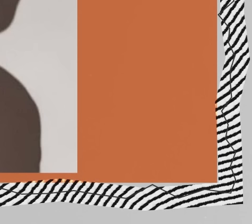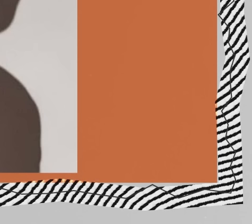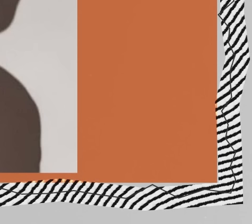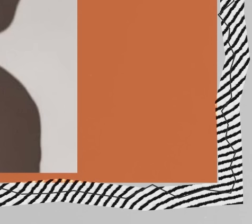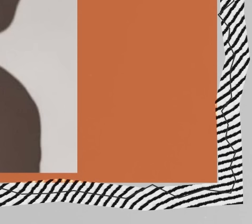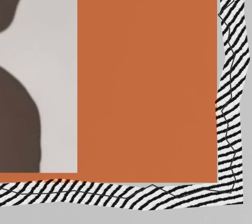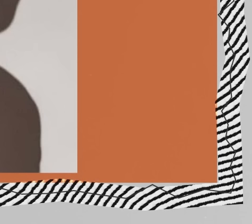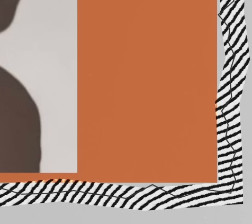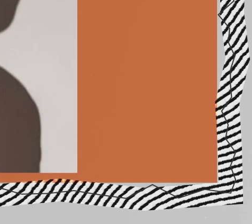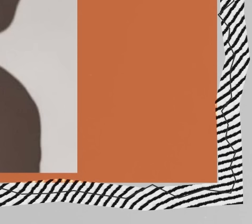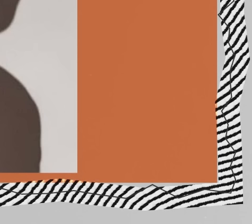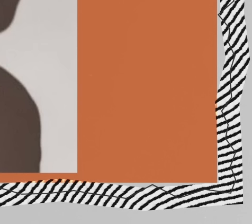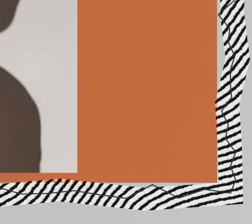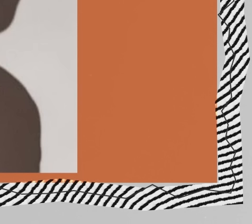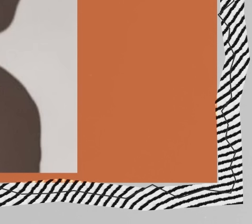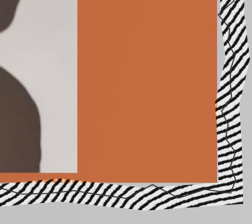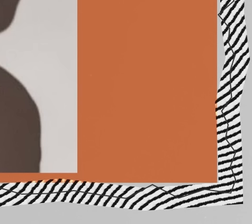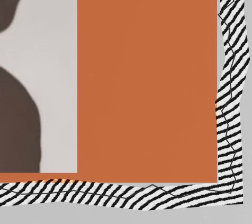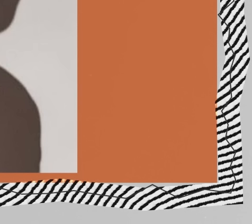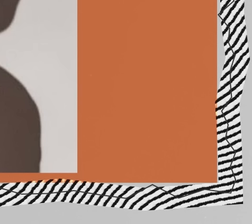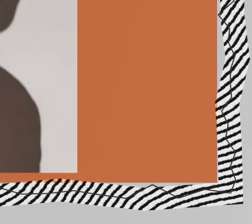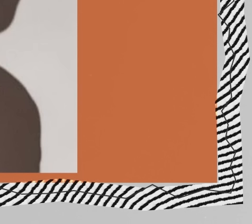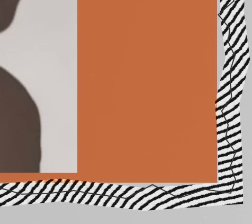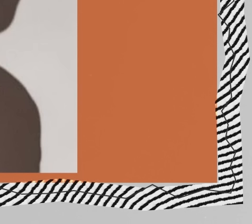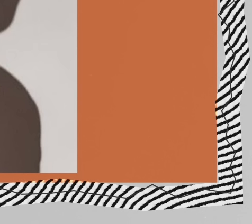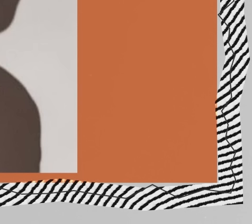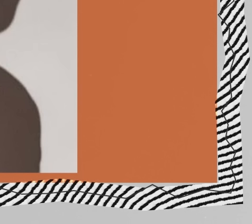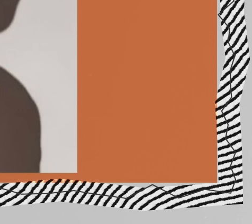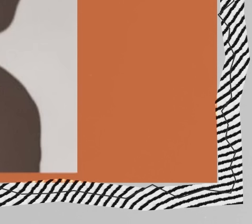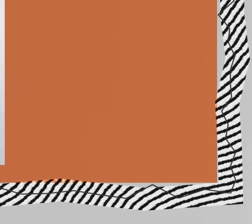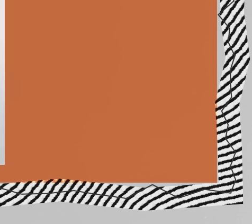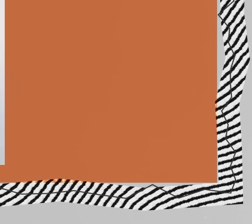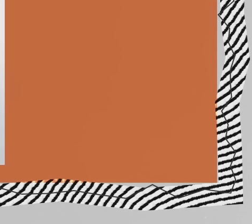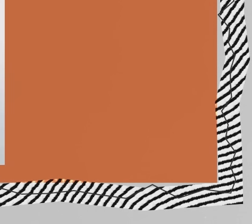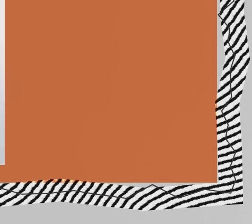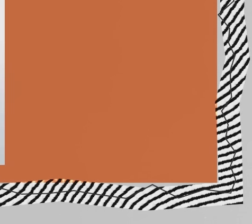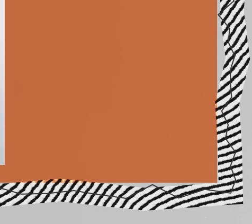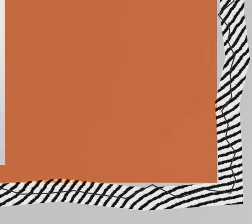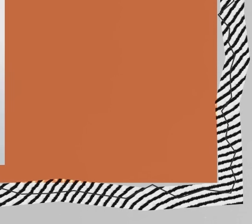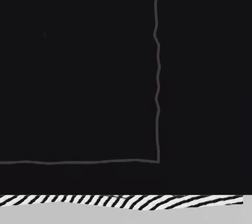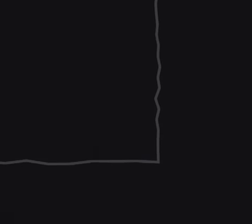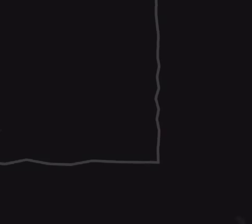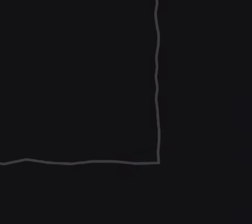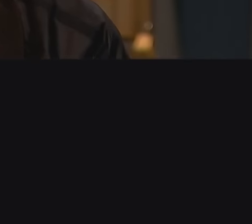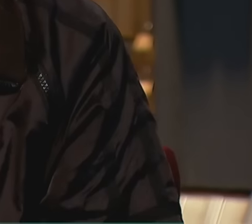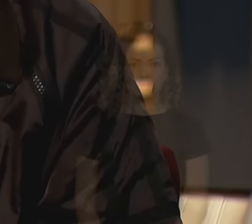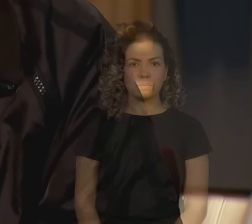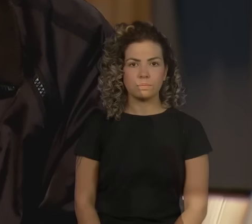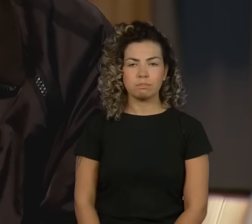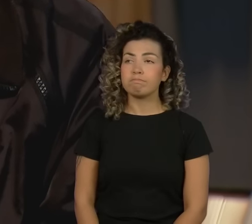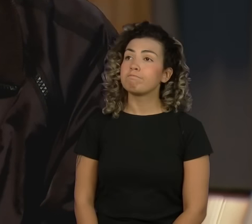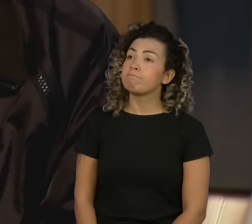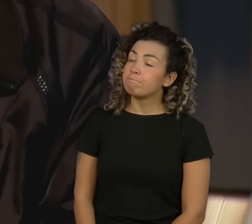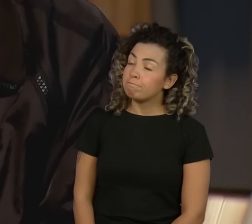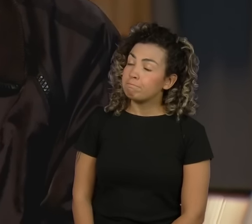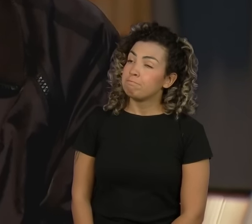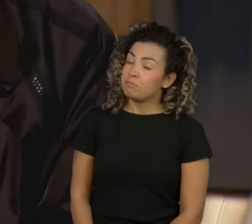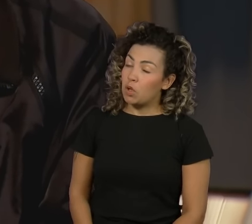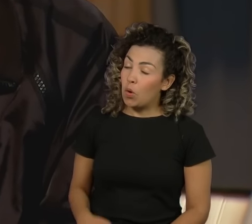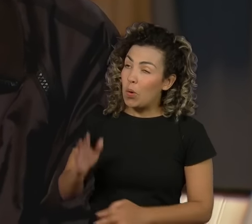Arnaldo Antunes. Eu quero saber quem matou Lobão. Eu diria para você